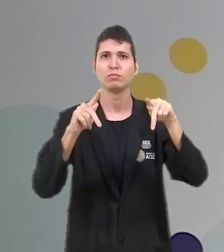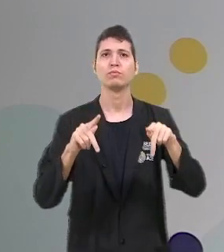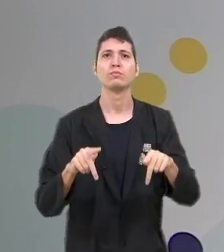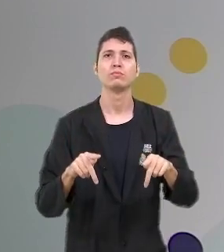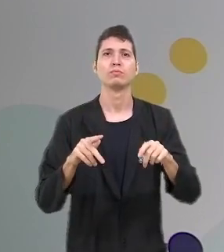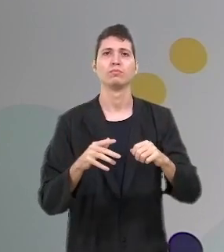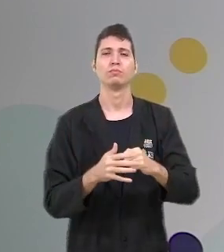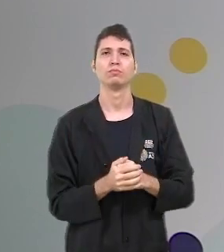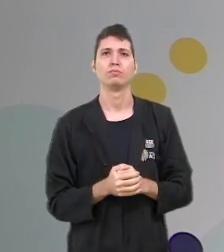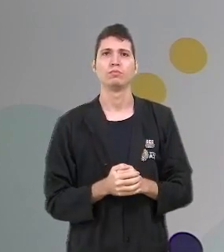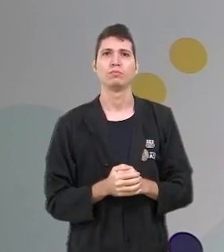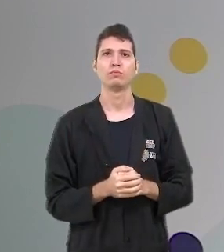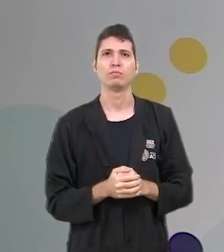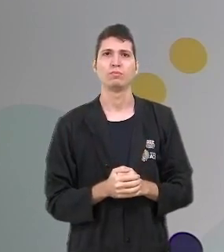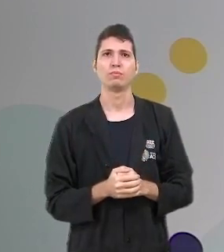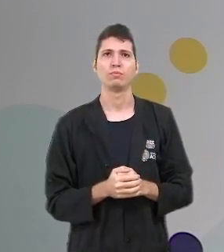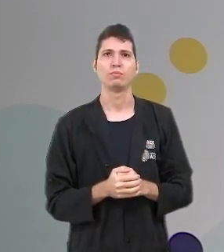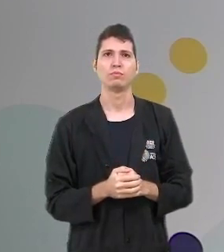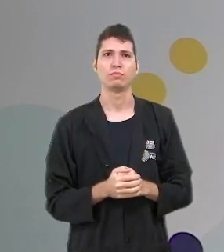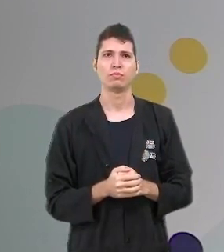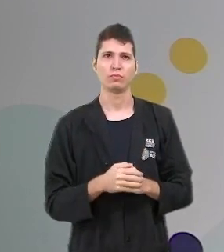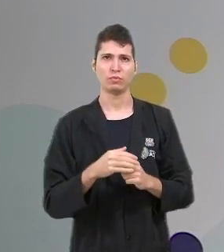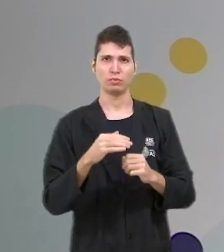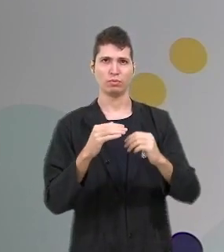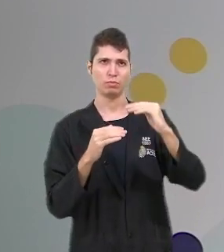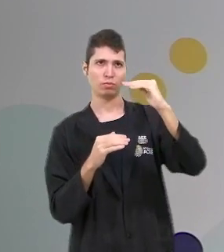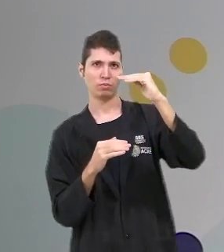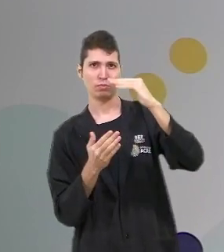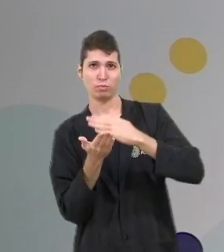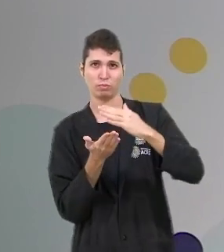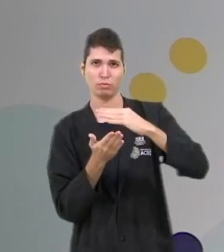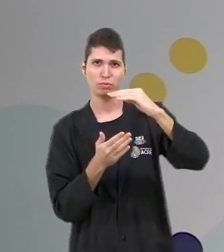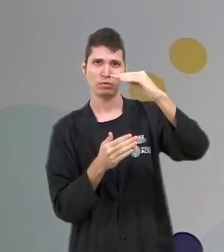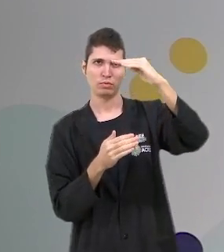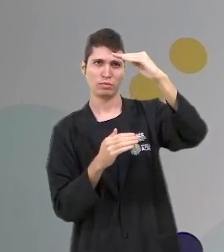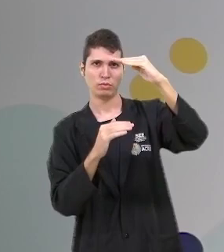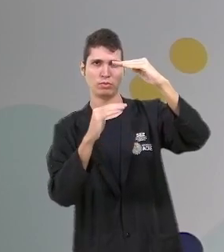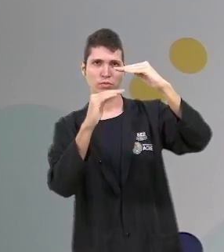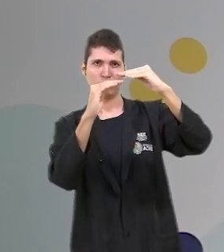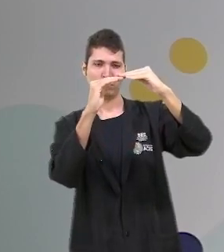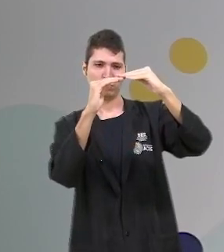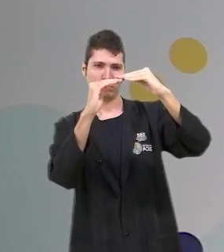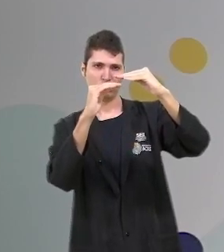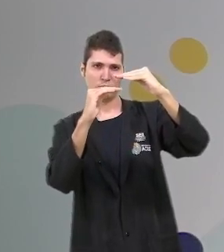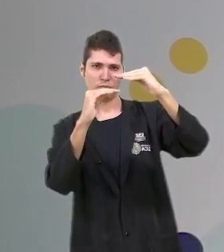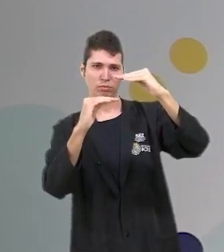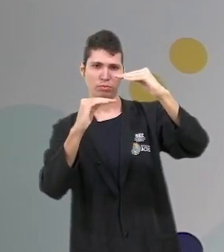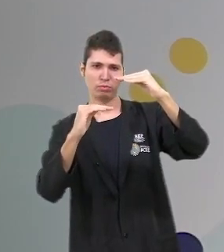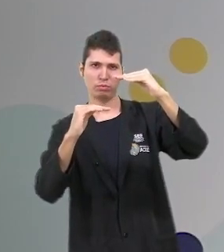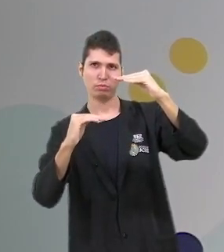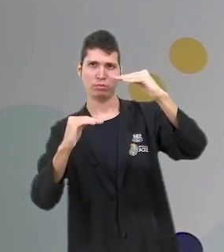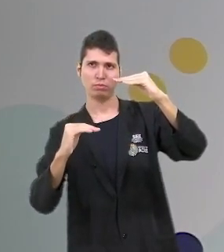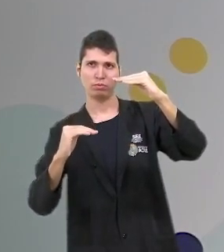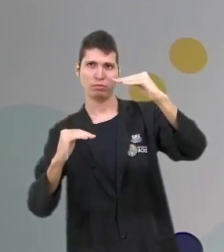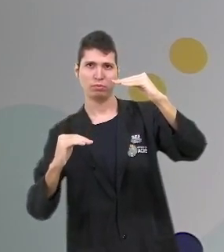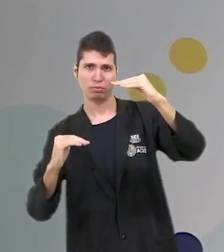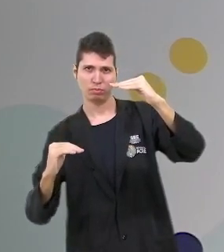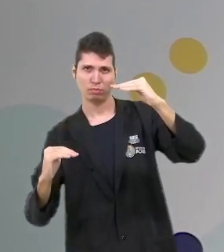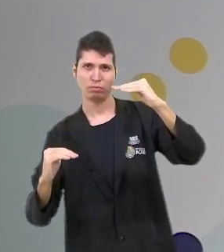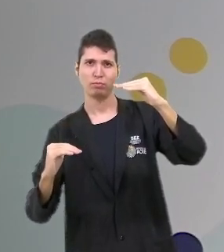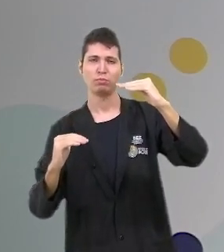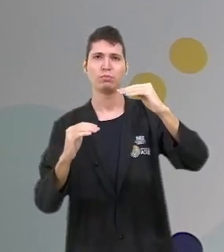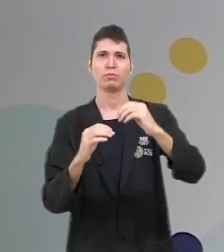vai crescer sempre de cima para baixo. Lembrando que quanto mais